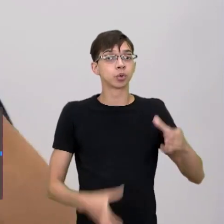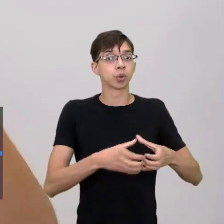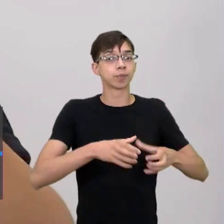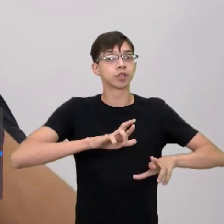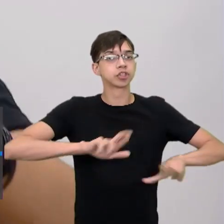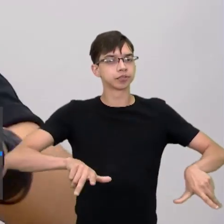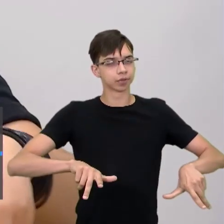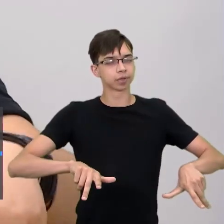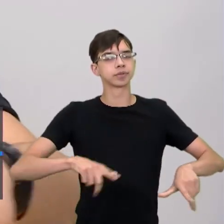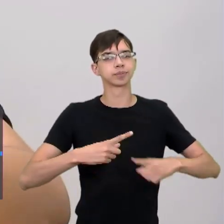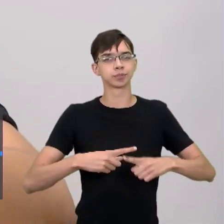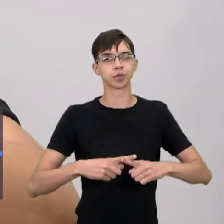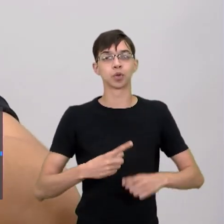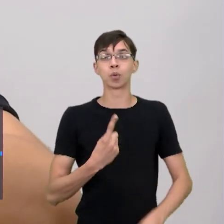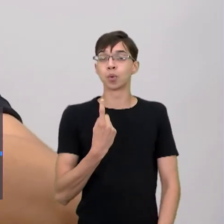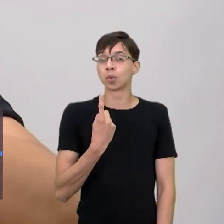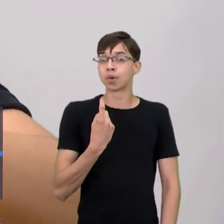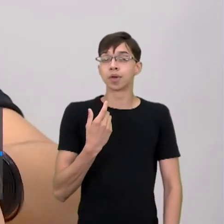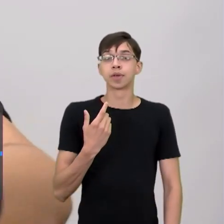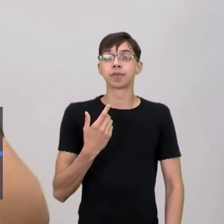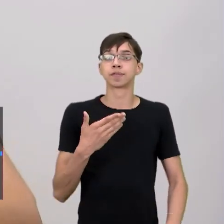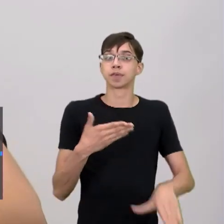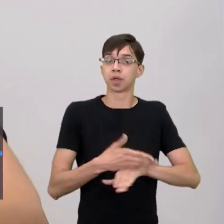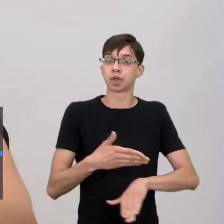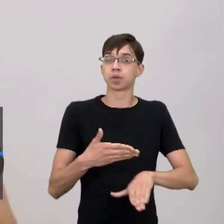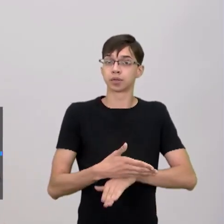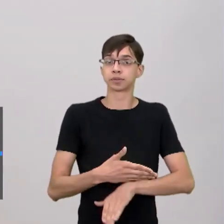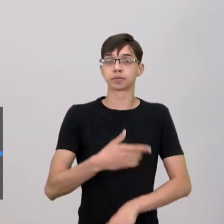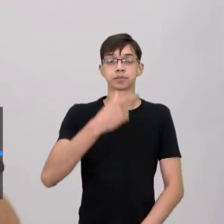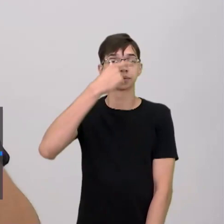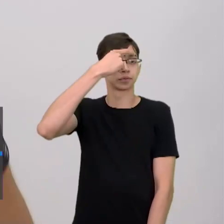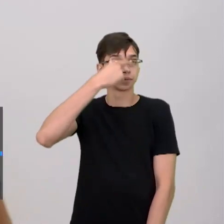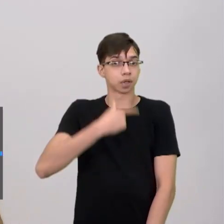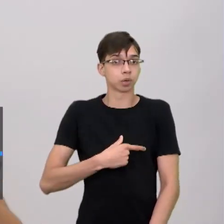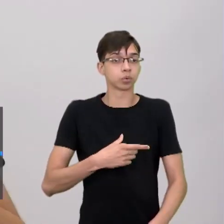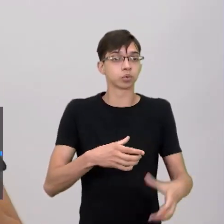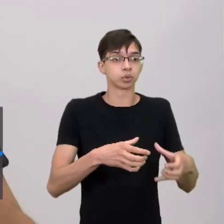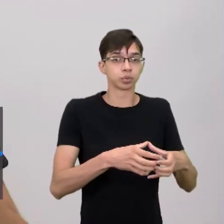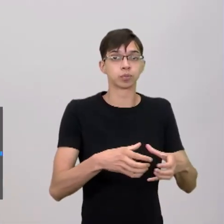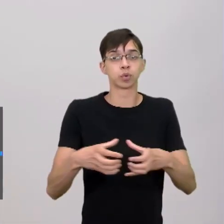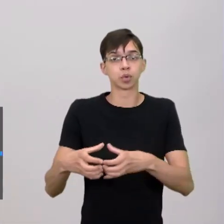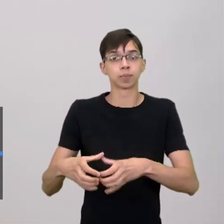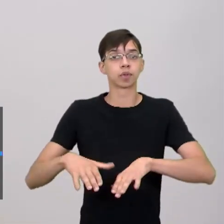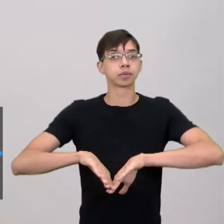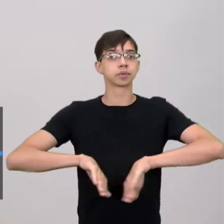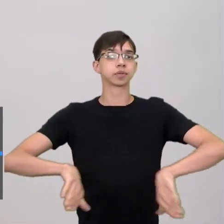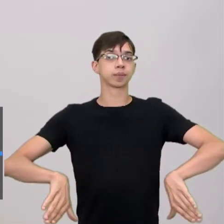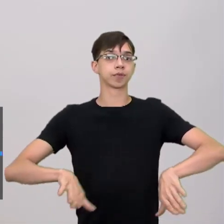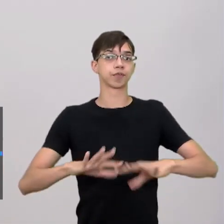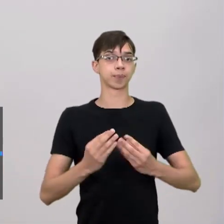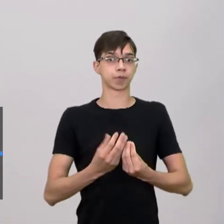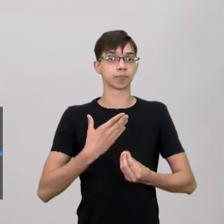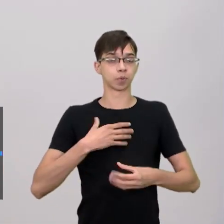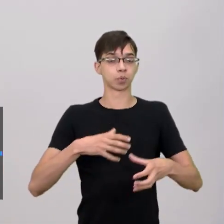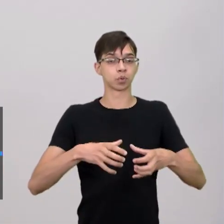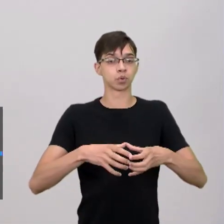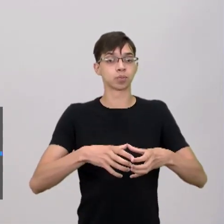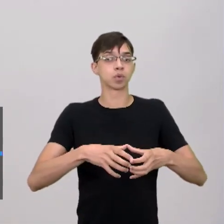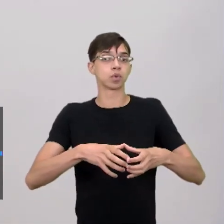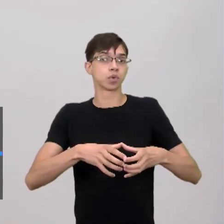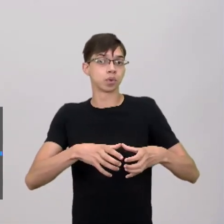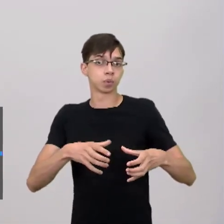única pessoa frequente sou eu em todos eles. Então, eles são grupos separados. A minha família é um grupo separado do meu